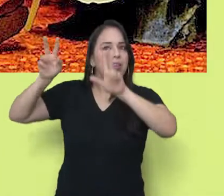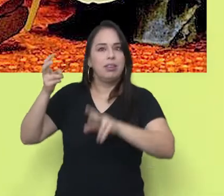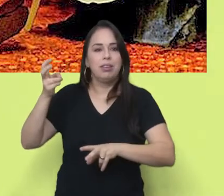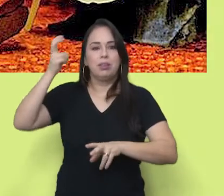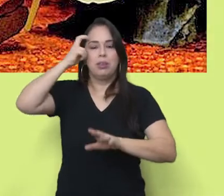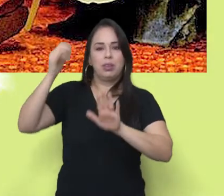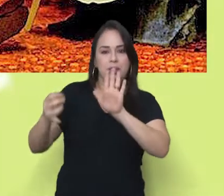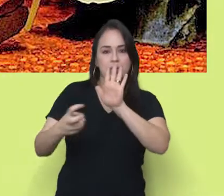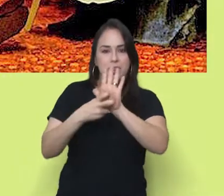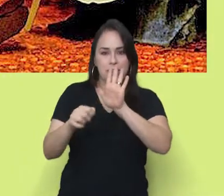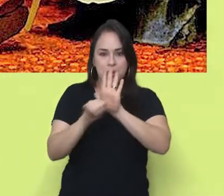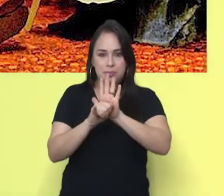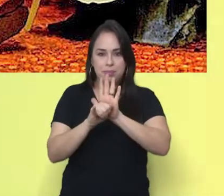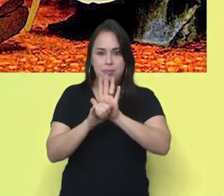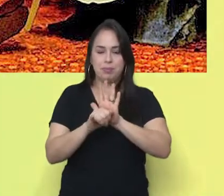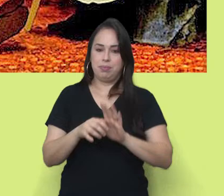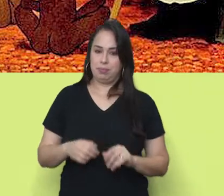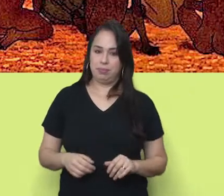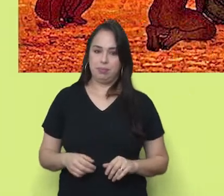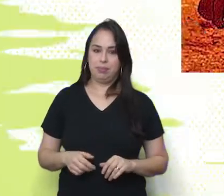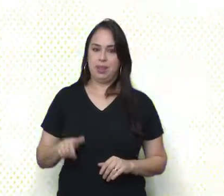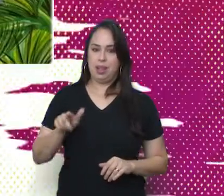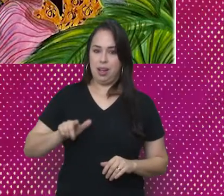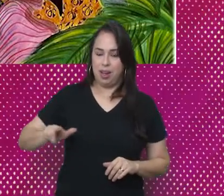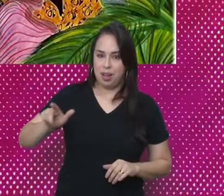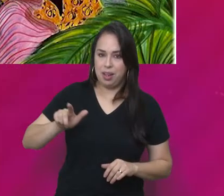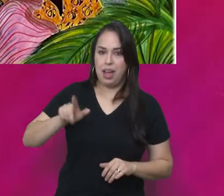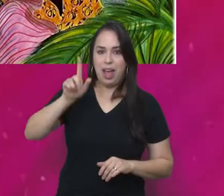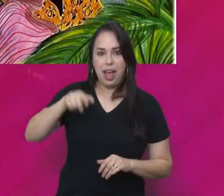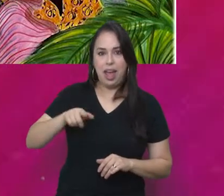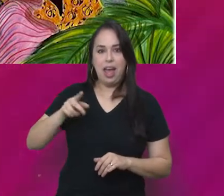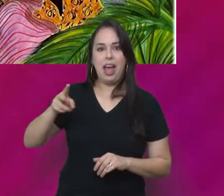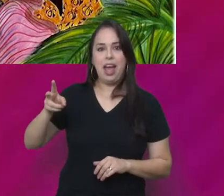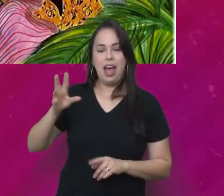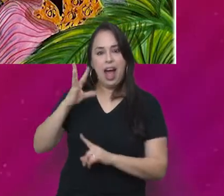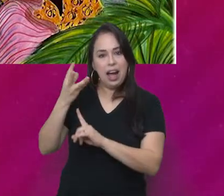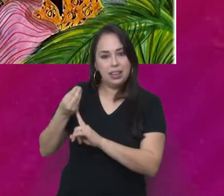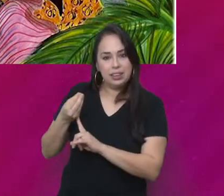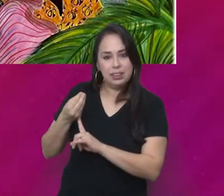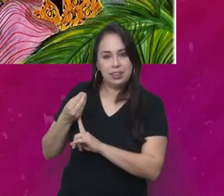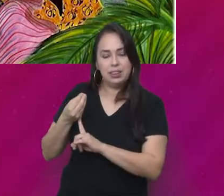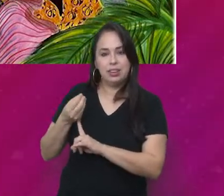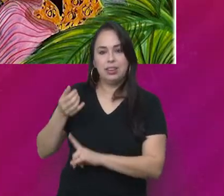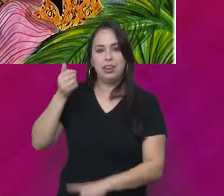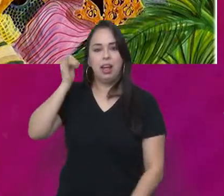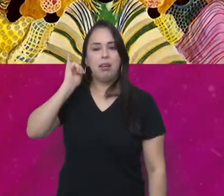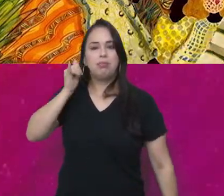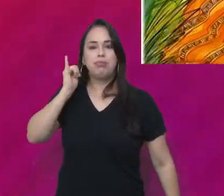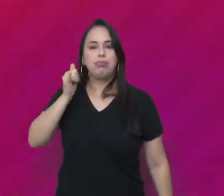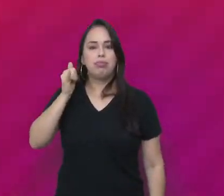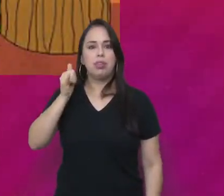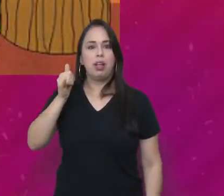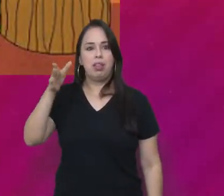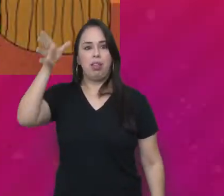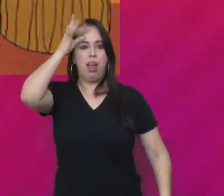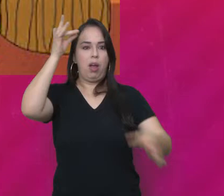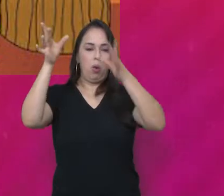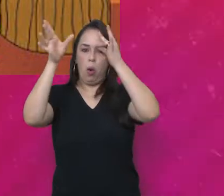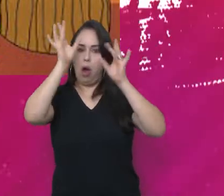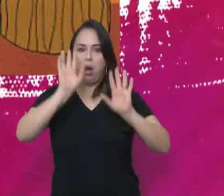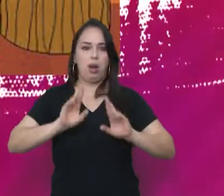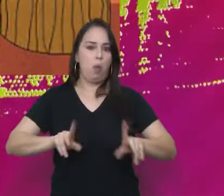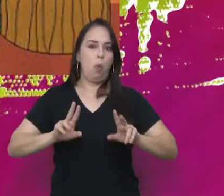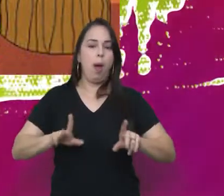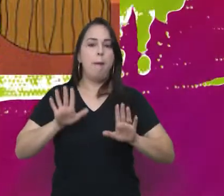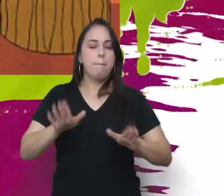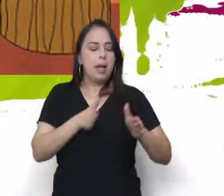culturais. A literatura oral é uma forma de arte construída a partir do improviso, porque o narrador não memoriza textos, e sim aprende uma